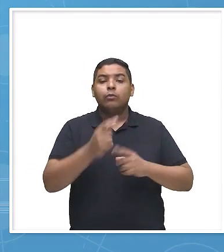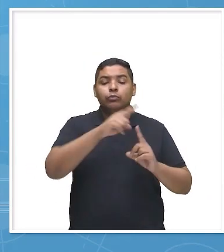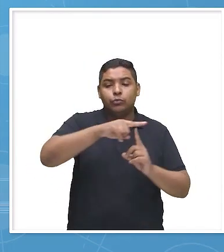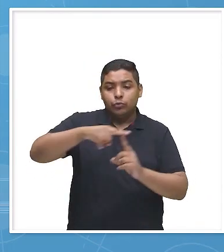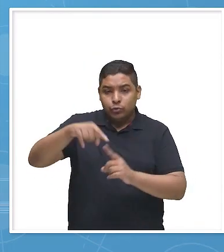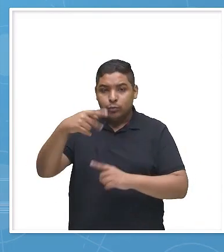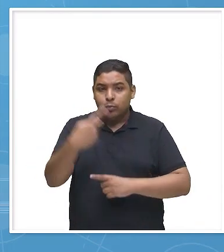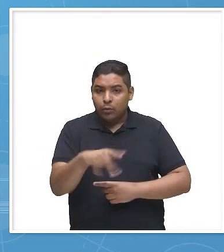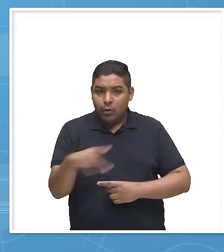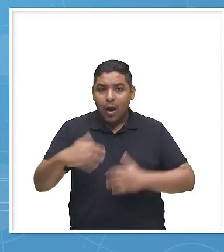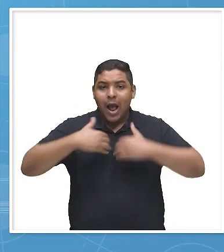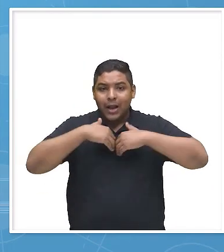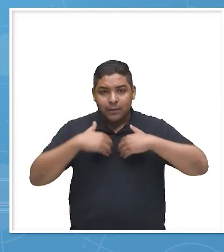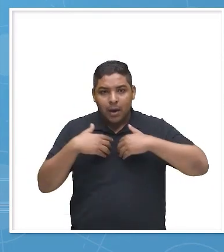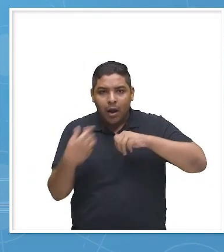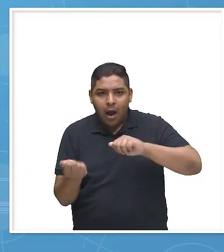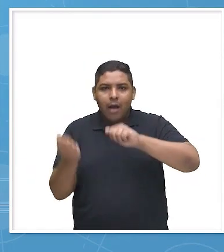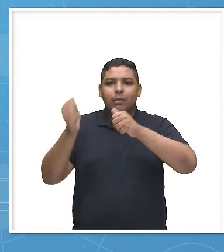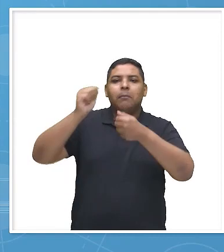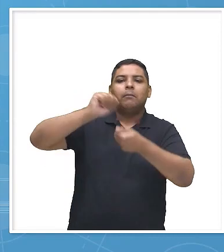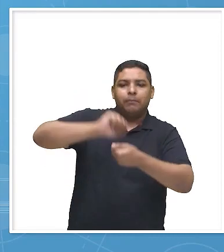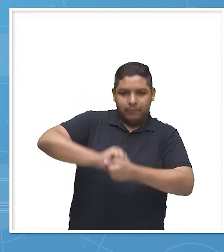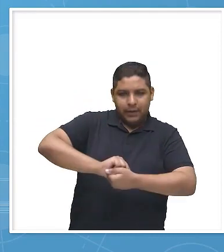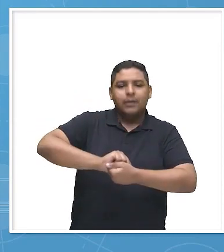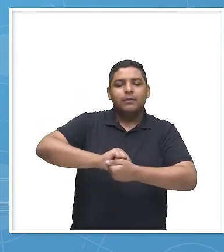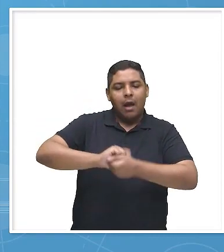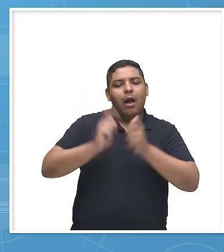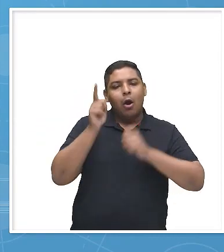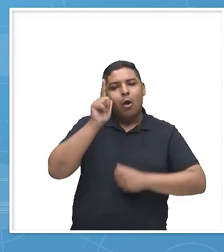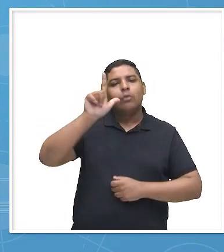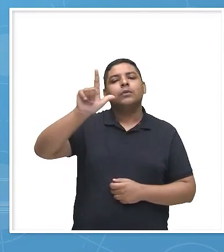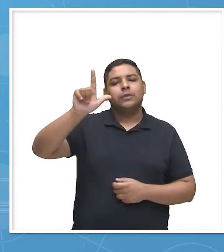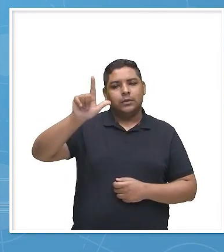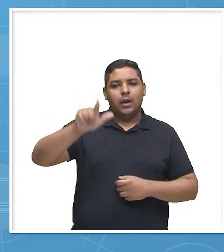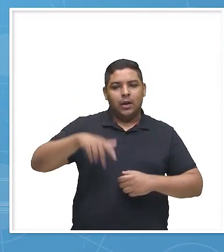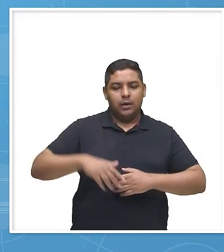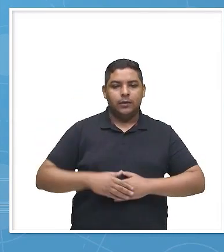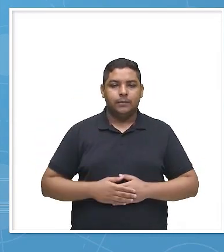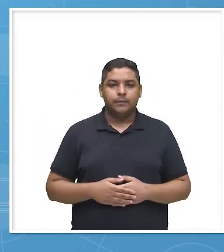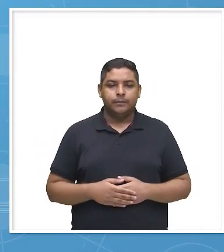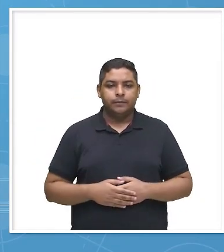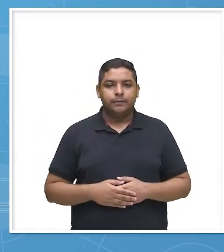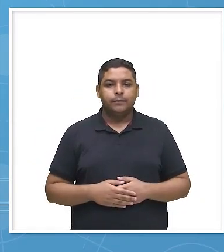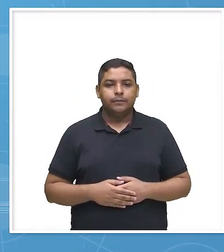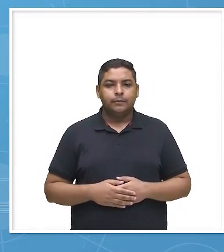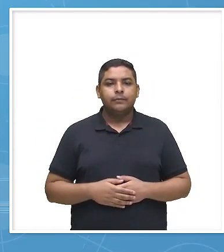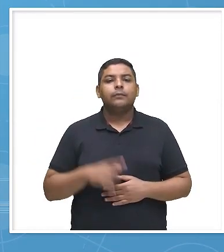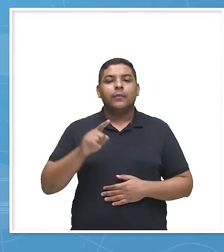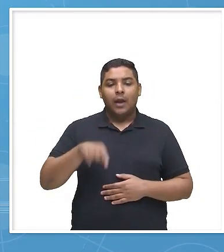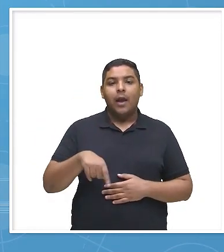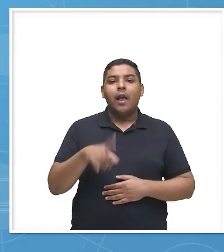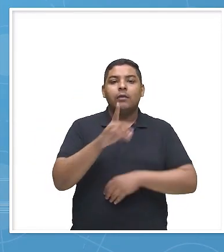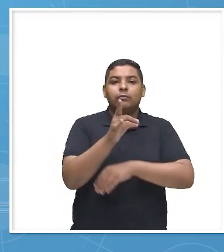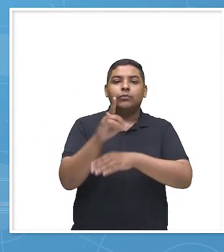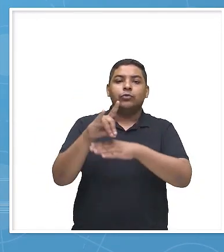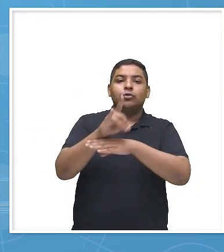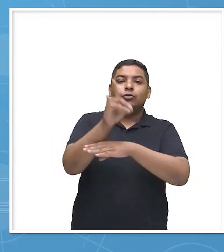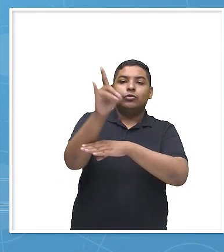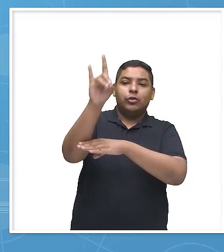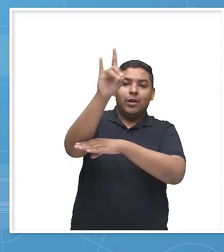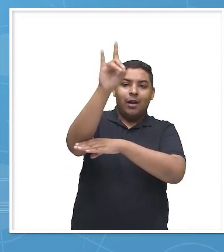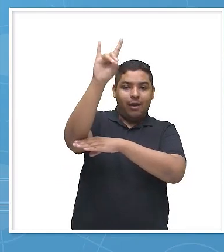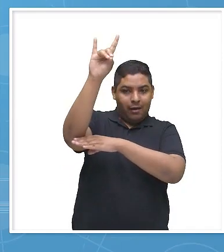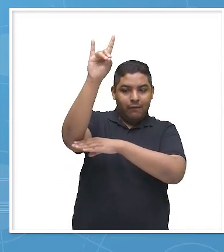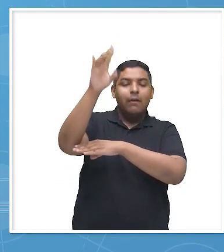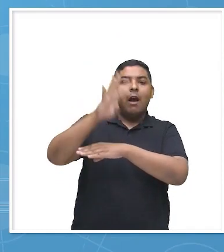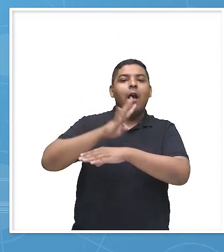a um espaço específico. O exemplo que ele dá, que a gente pode colocar aqui para vocês, é das girafas. Que a gente conhece hoje as